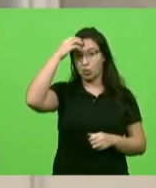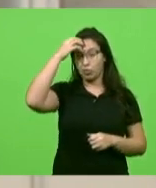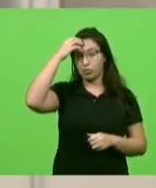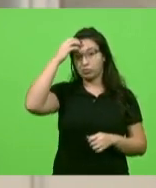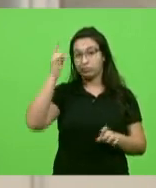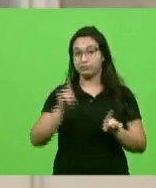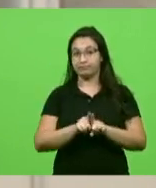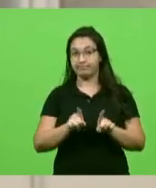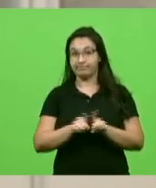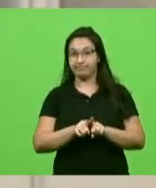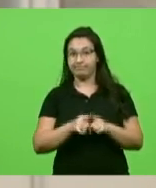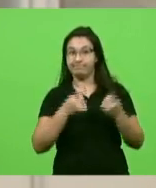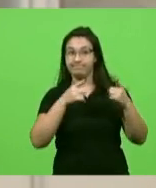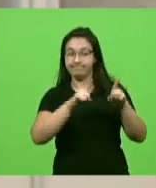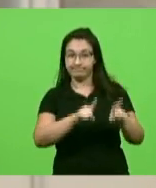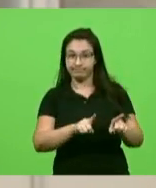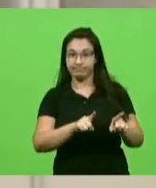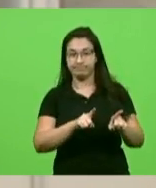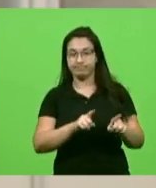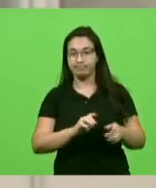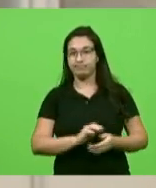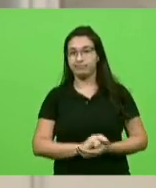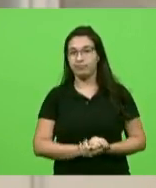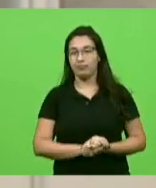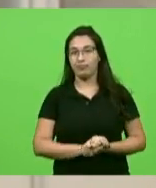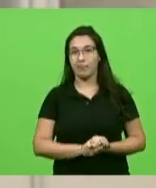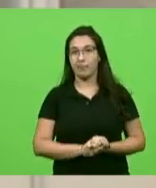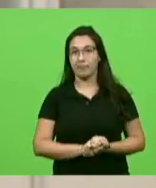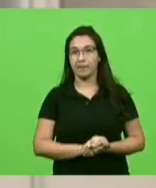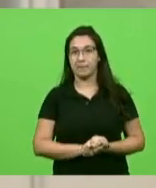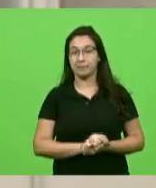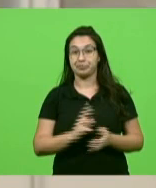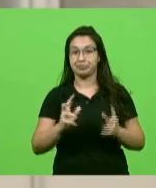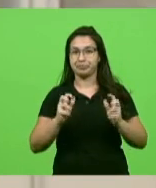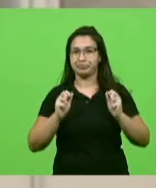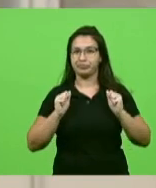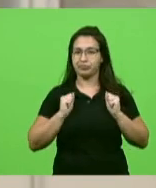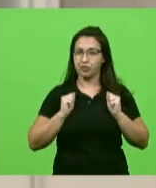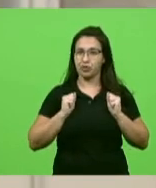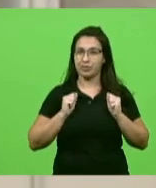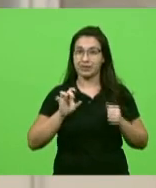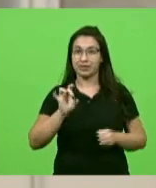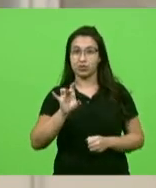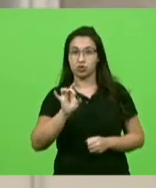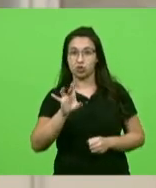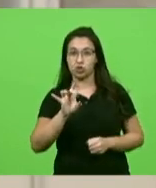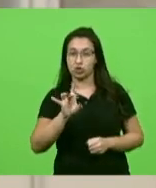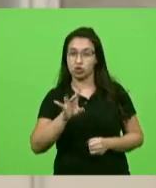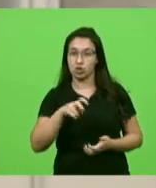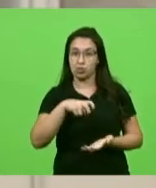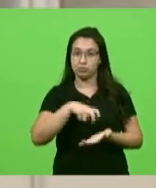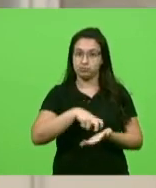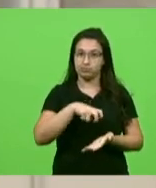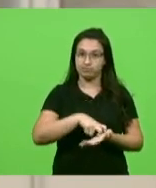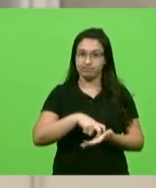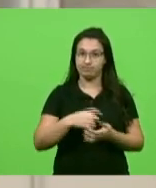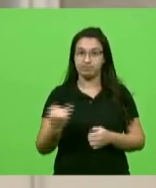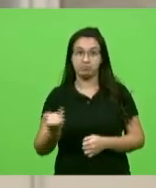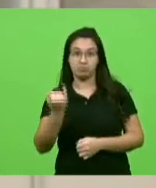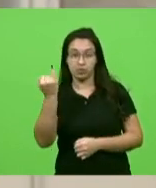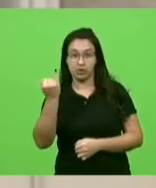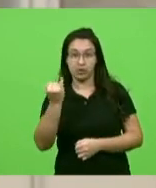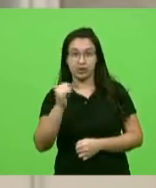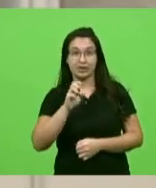posso dizer que também punível a título de culpa a omissão só é penalmente relevante